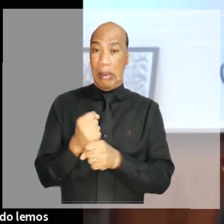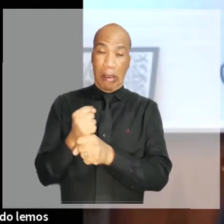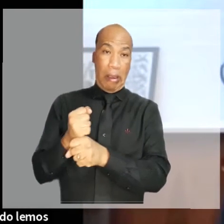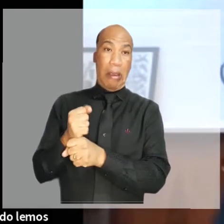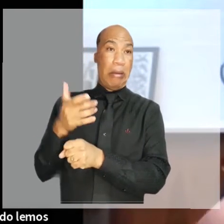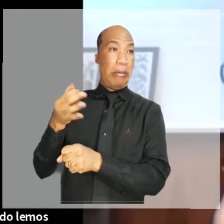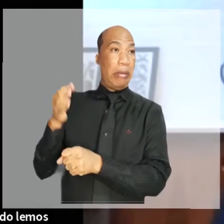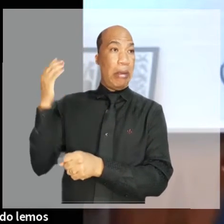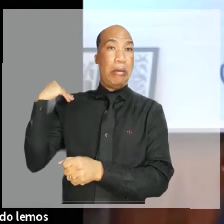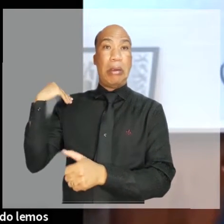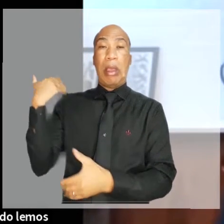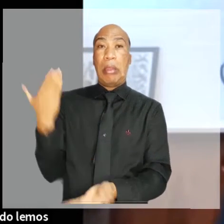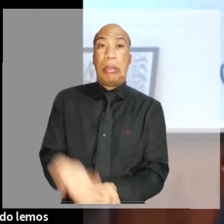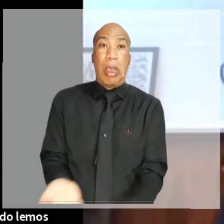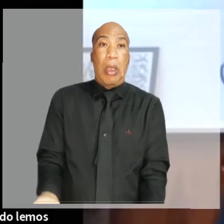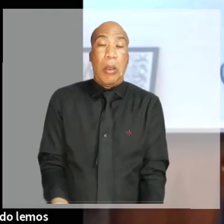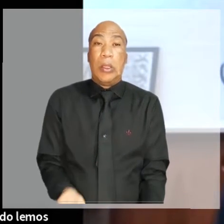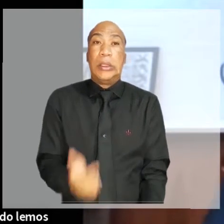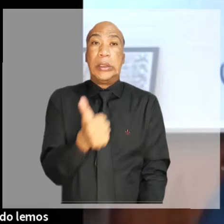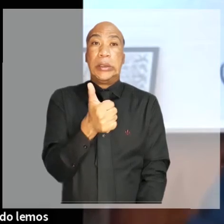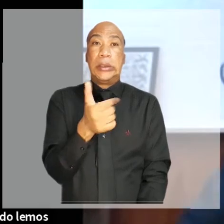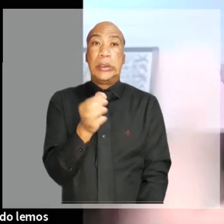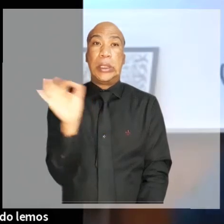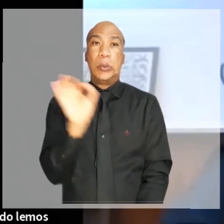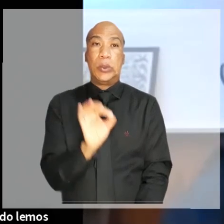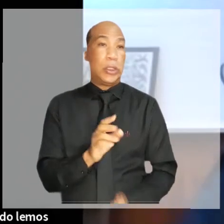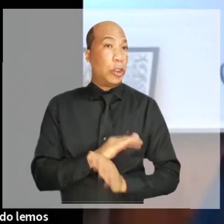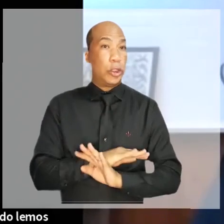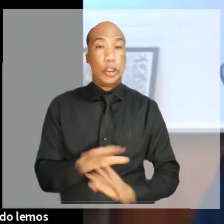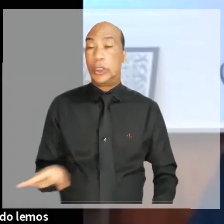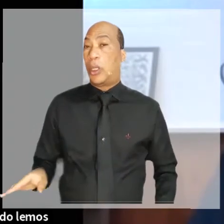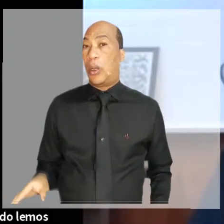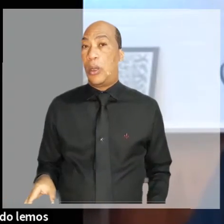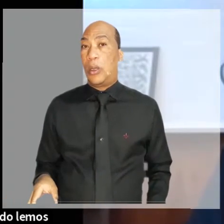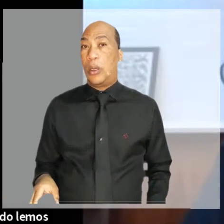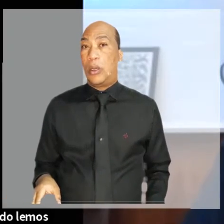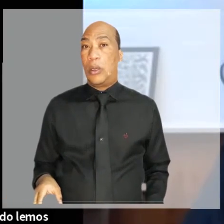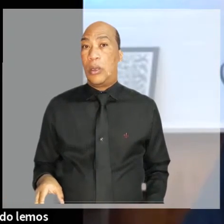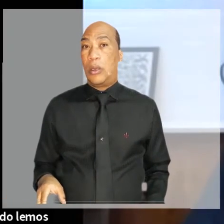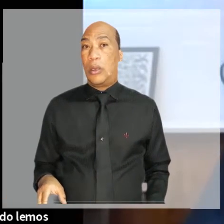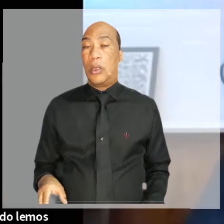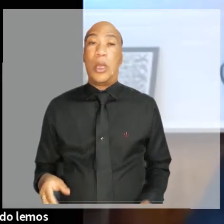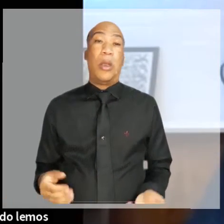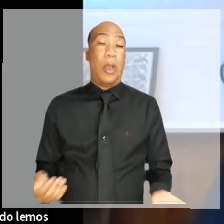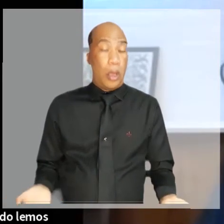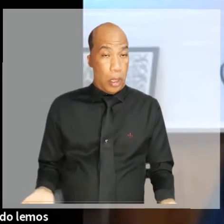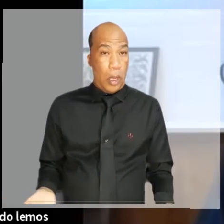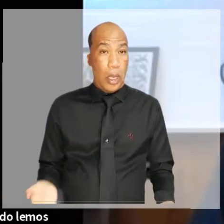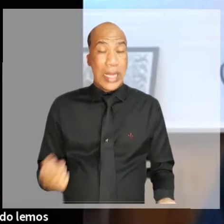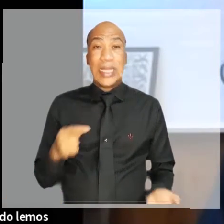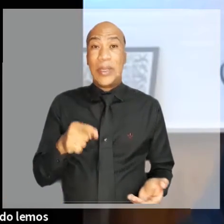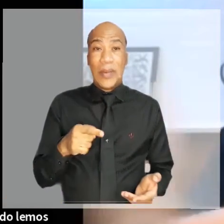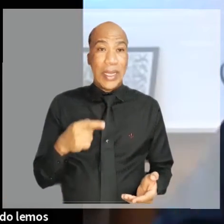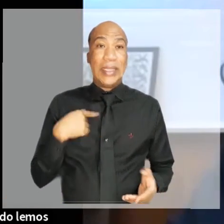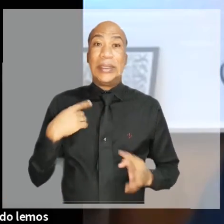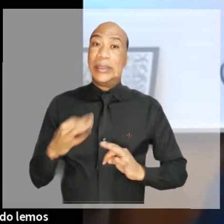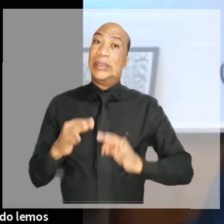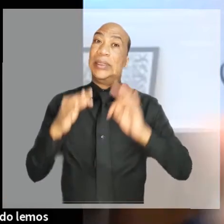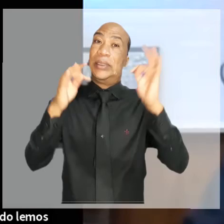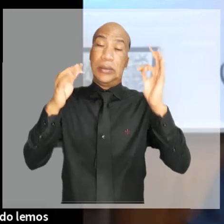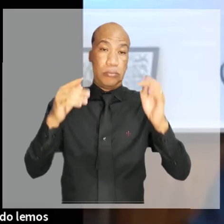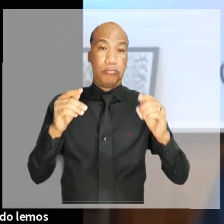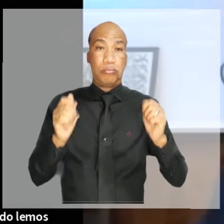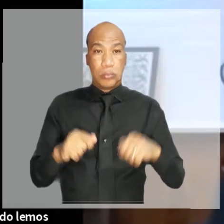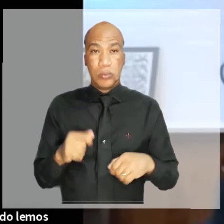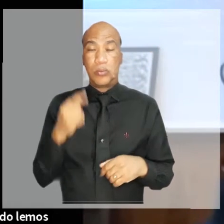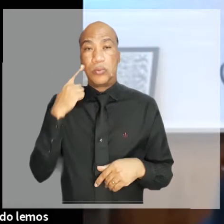esse tipo de tecnologia, ao meu ver, é uma tecnologia que está já entre nós e que poderia, sim, gerar um salto com um